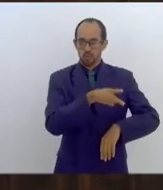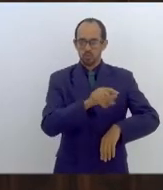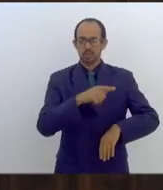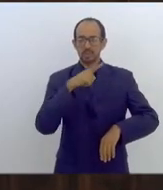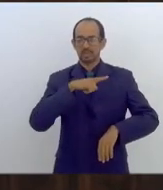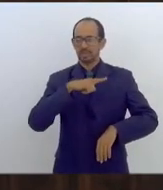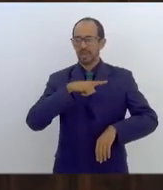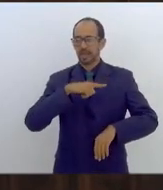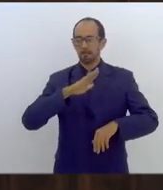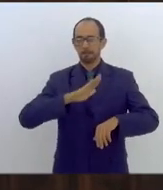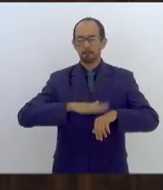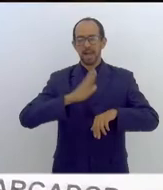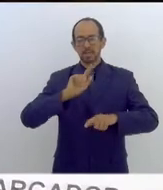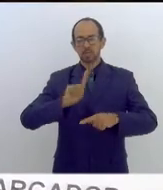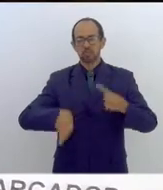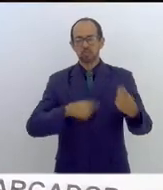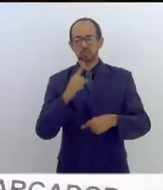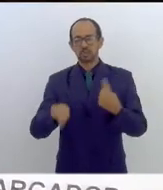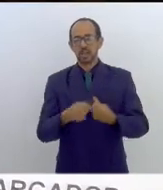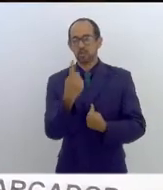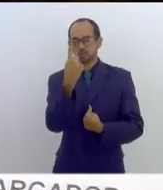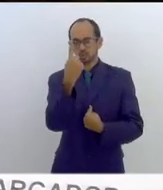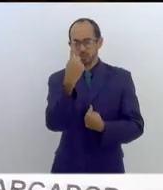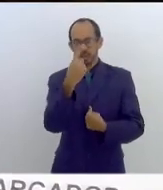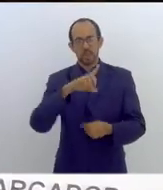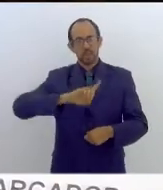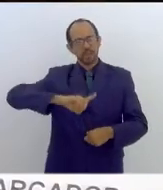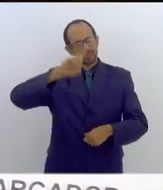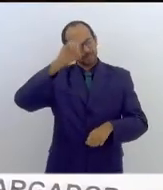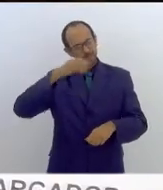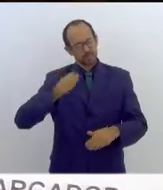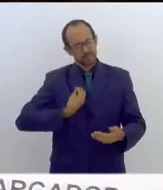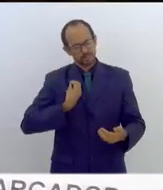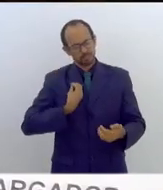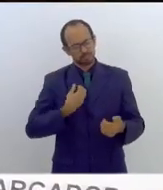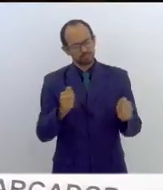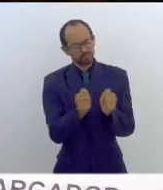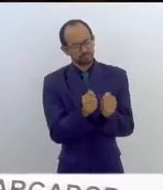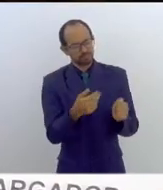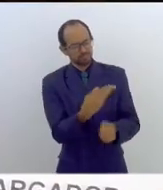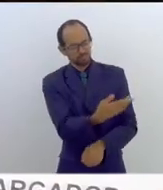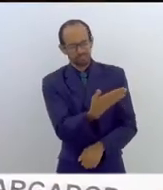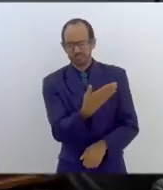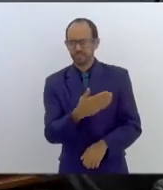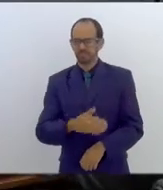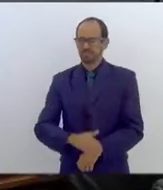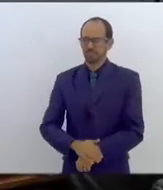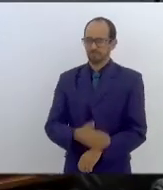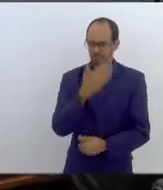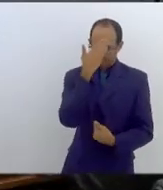tenha mais sucesso e que nesse percurso Deus esteja presente na tua vida muito obrigado